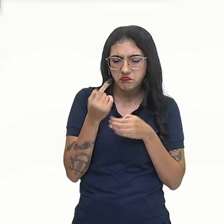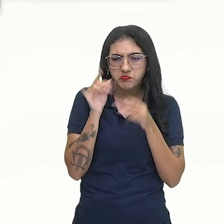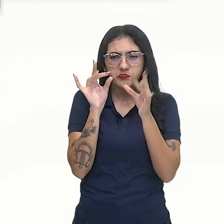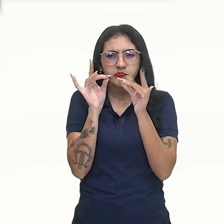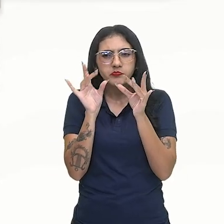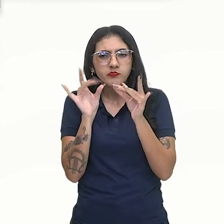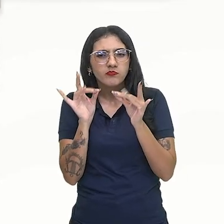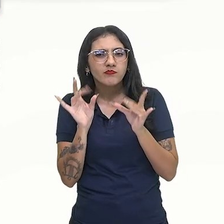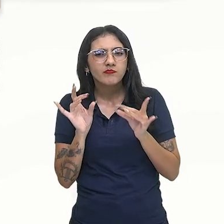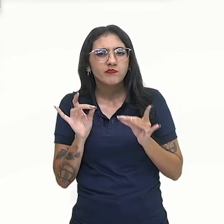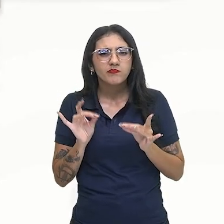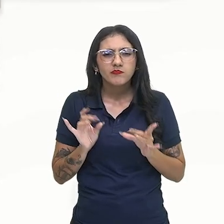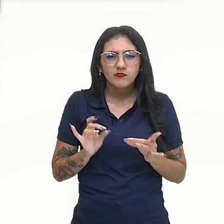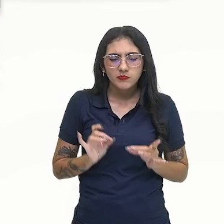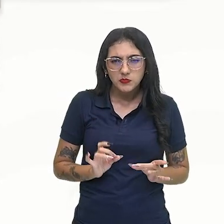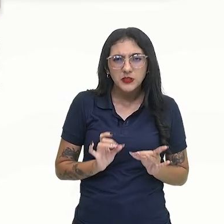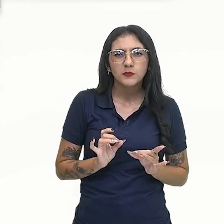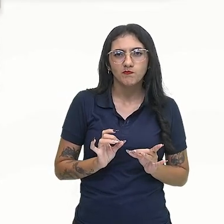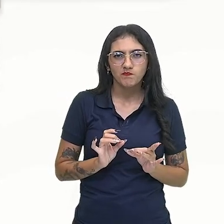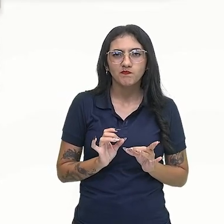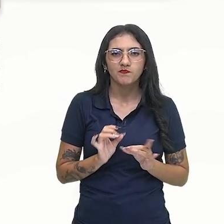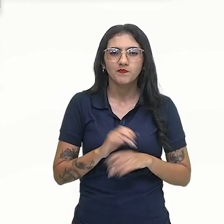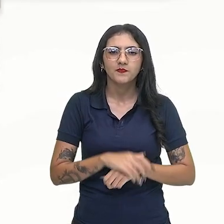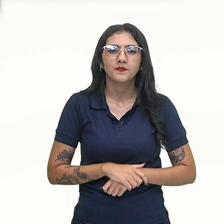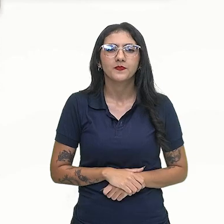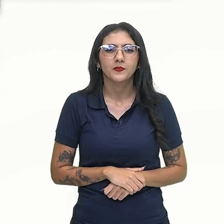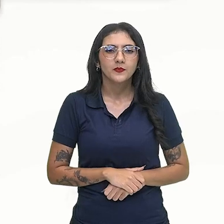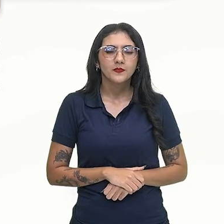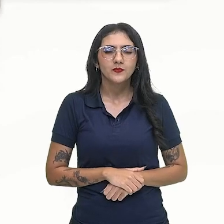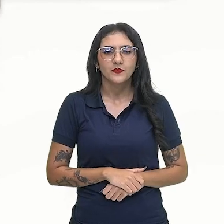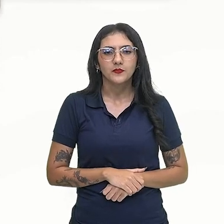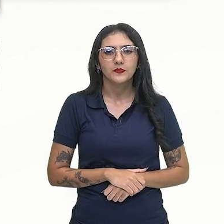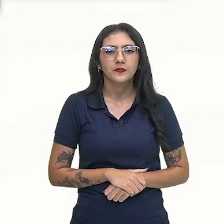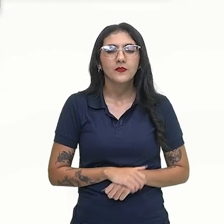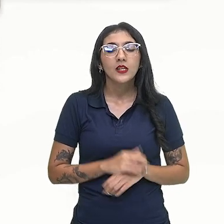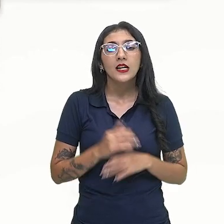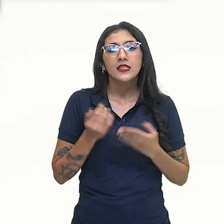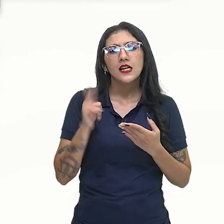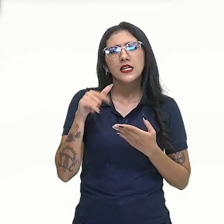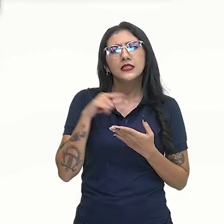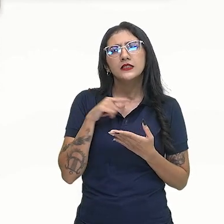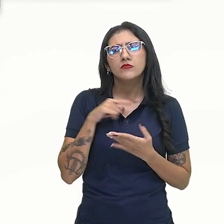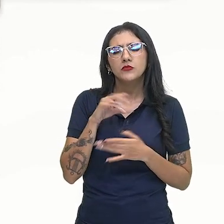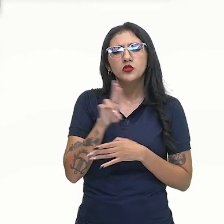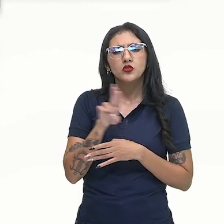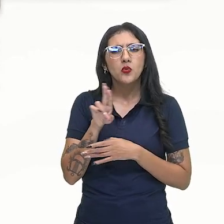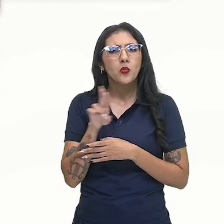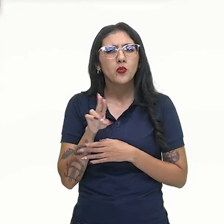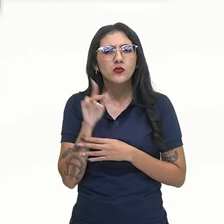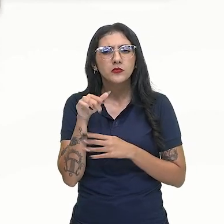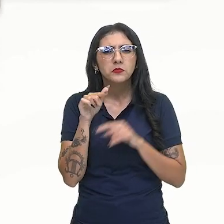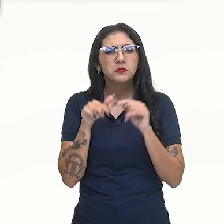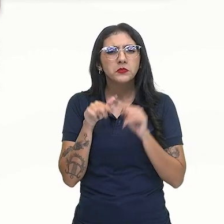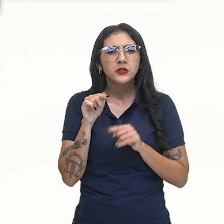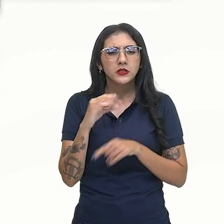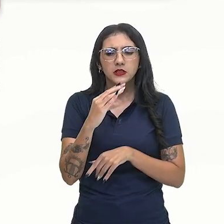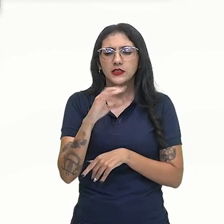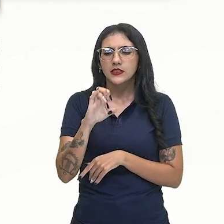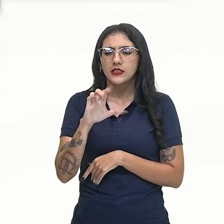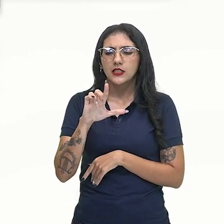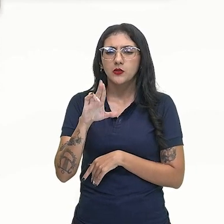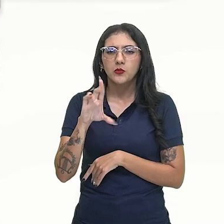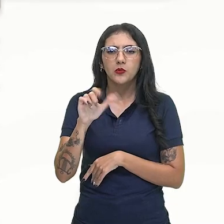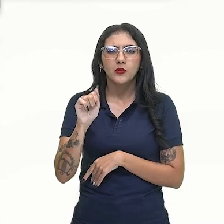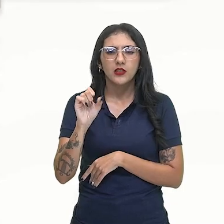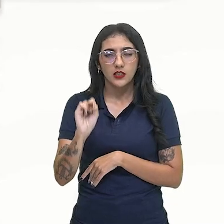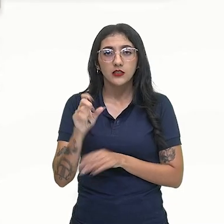fossem pequenos quartos minúsculos, digamos assim. E chamou essas pequenas cavidades de células, que